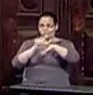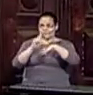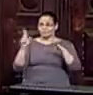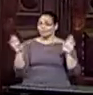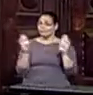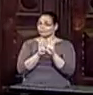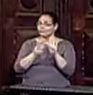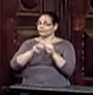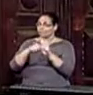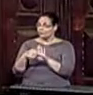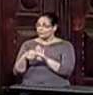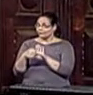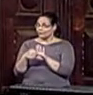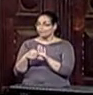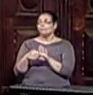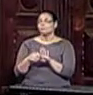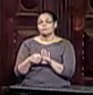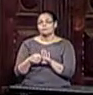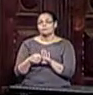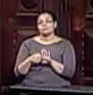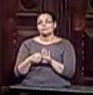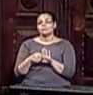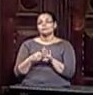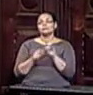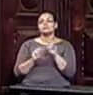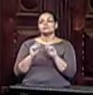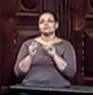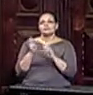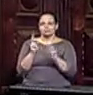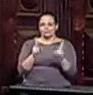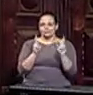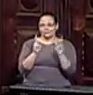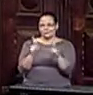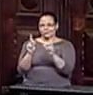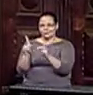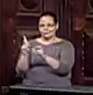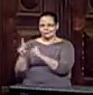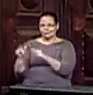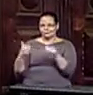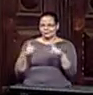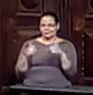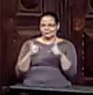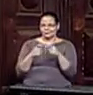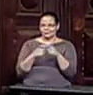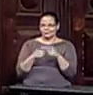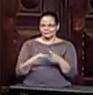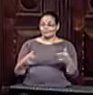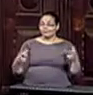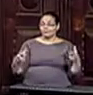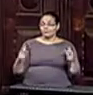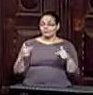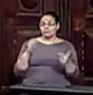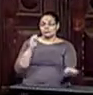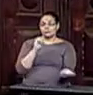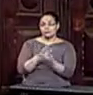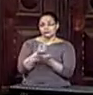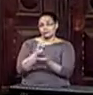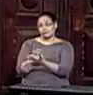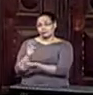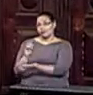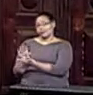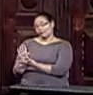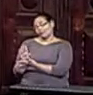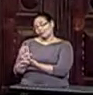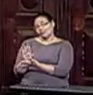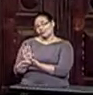está fechando pontos comerciais, é o comércio quem mais emprega, você está desempregando.